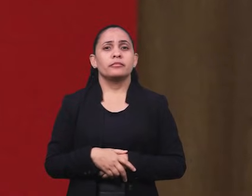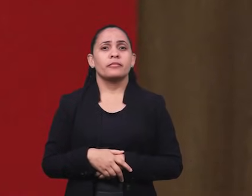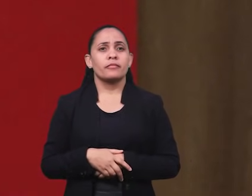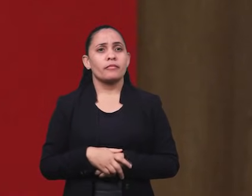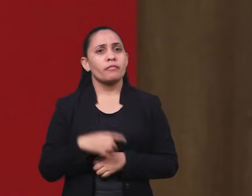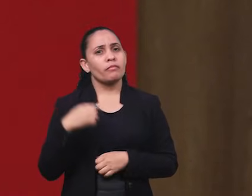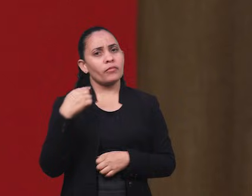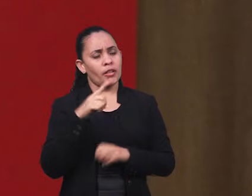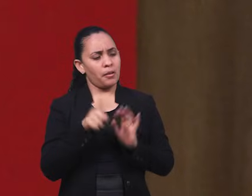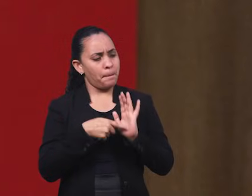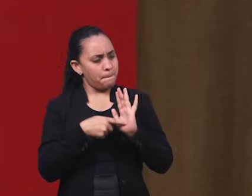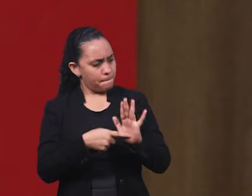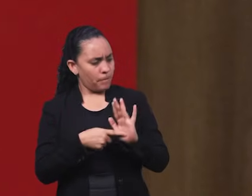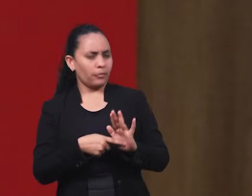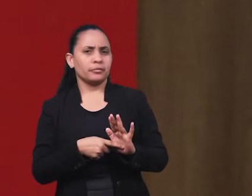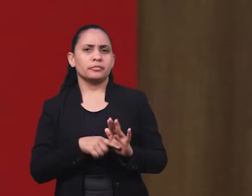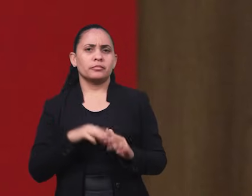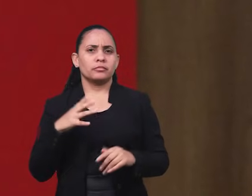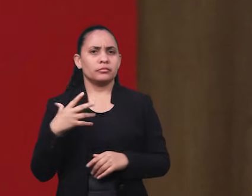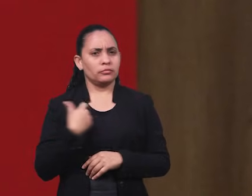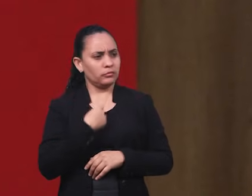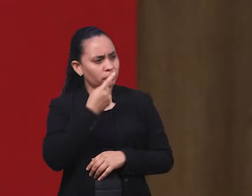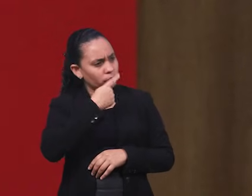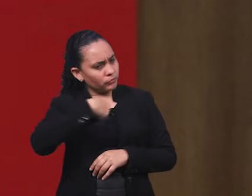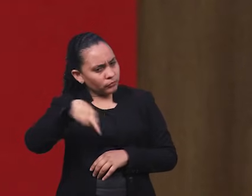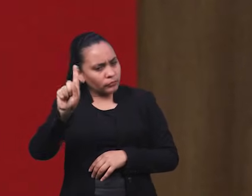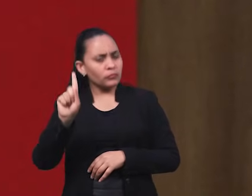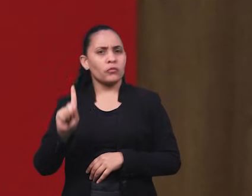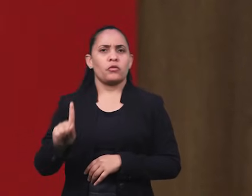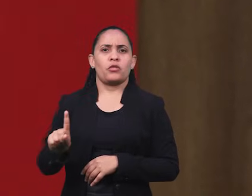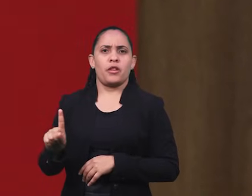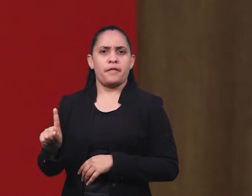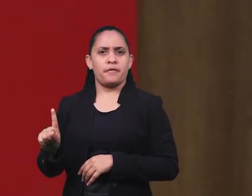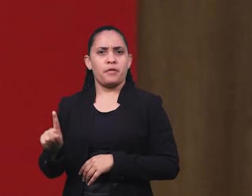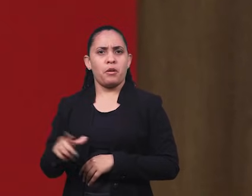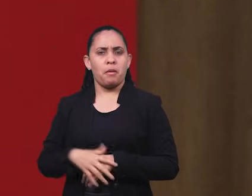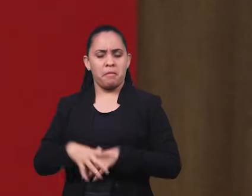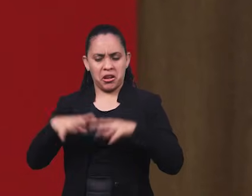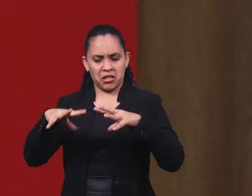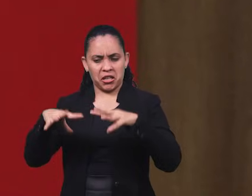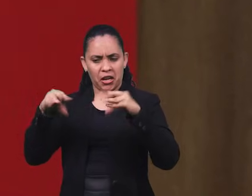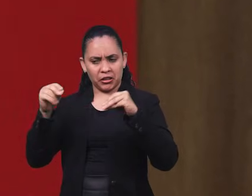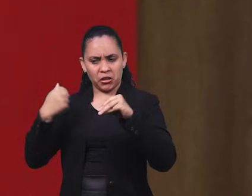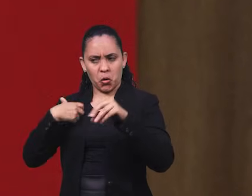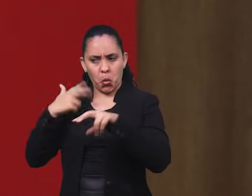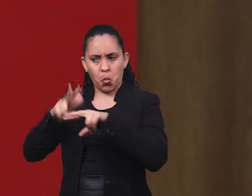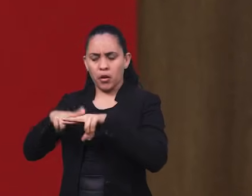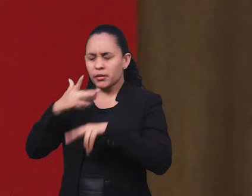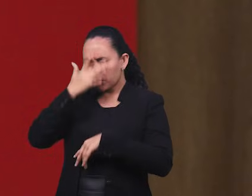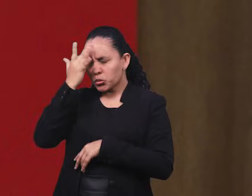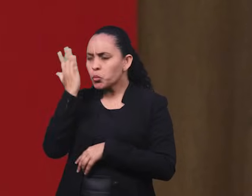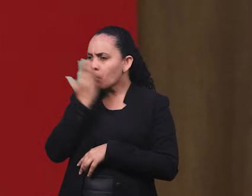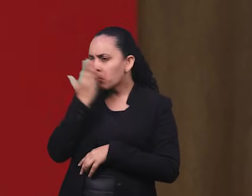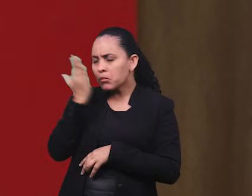O príncipe Frederico o raptou, levou para esse castelo, certo, onde ninguém tomou conhecimento, ele